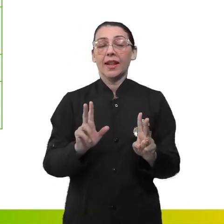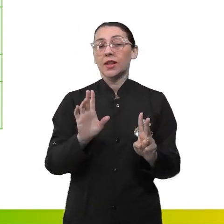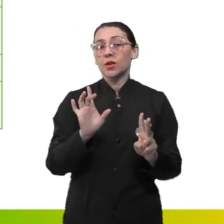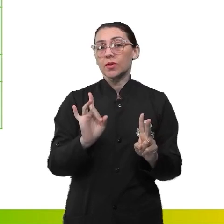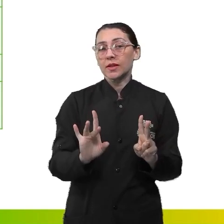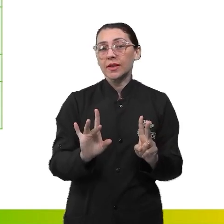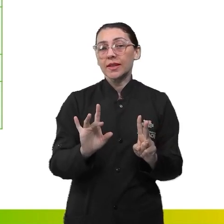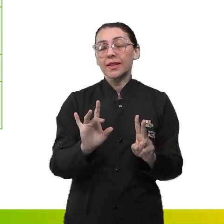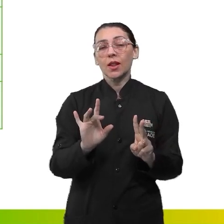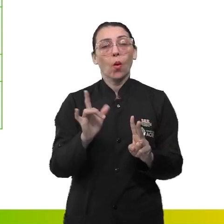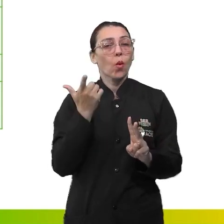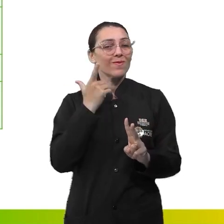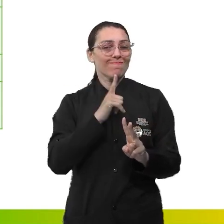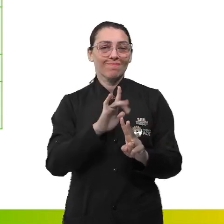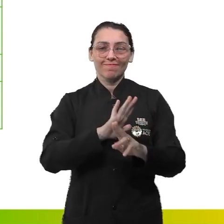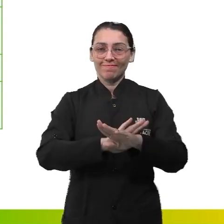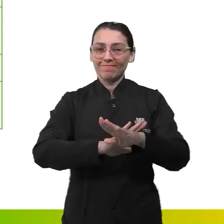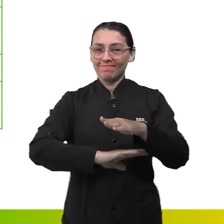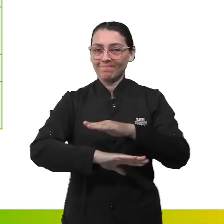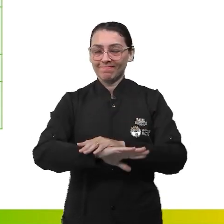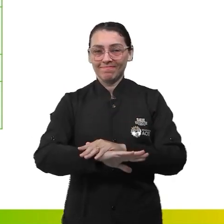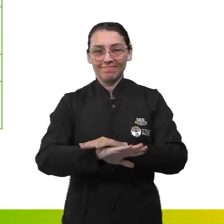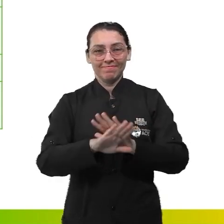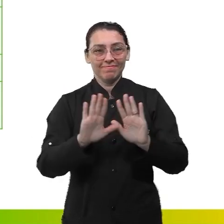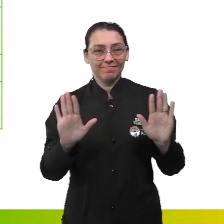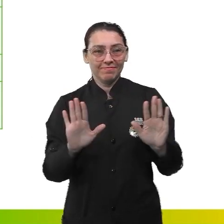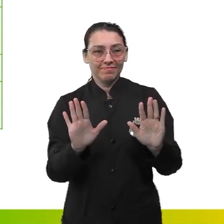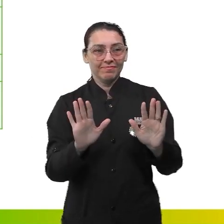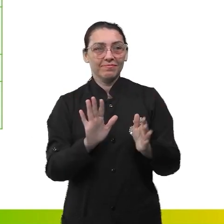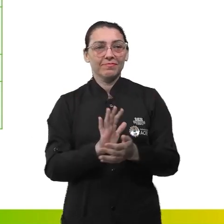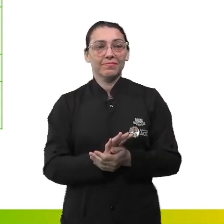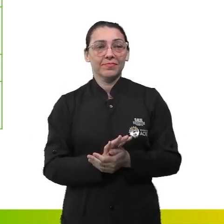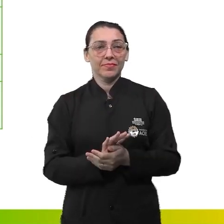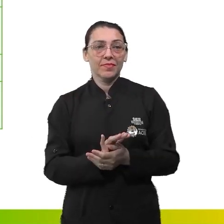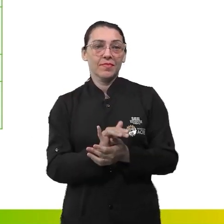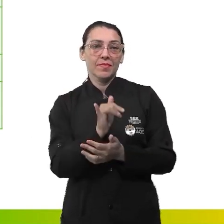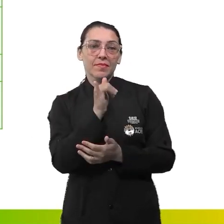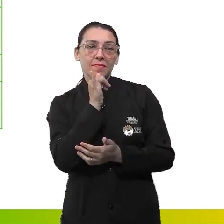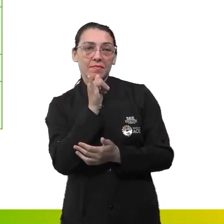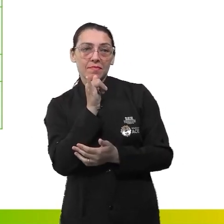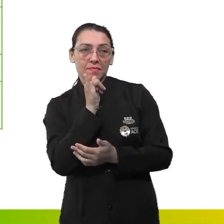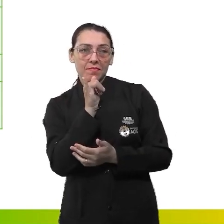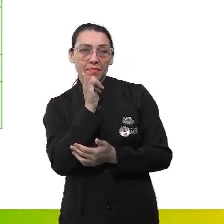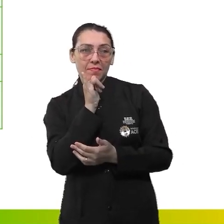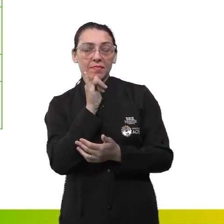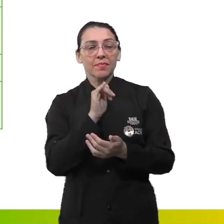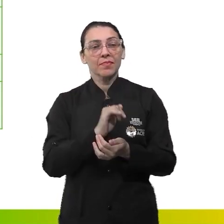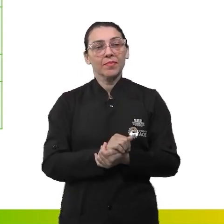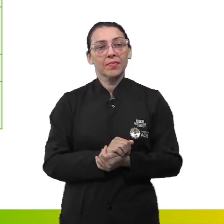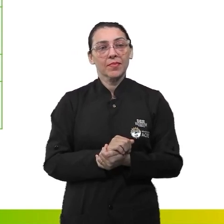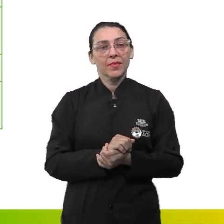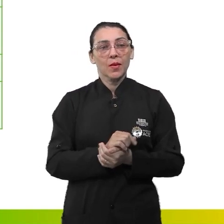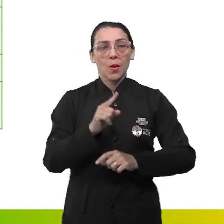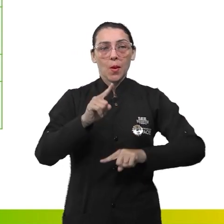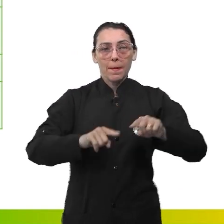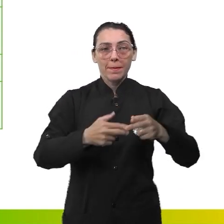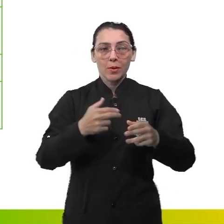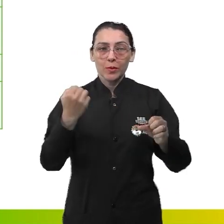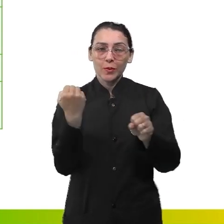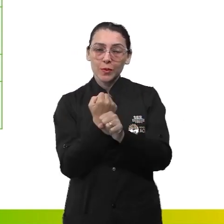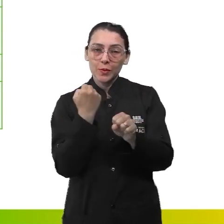é intangível, porque ela é simbólica. Exemplos de cultura